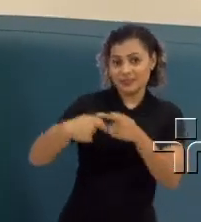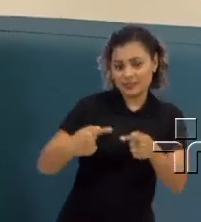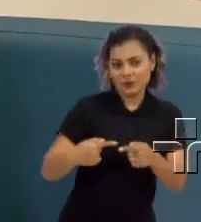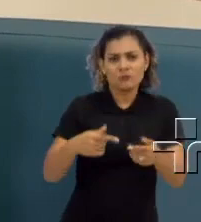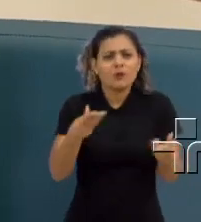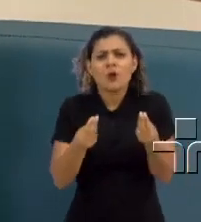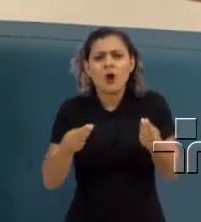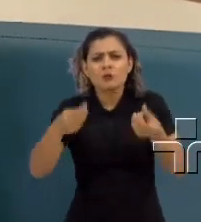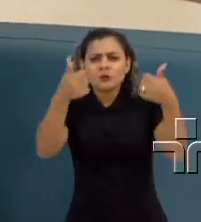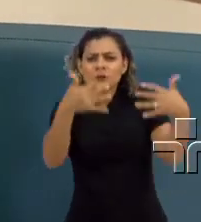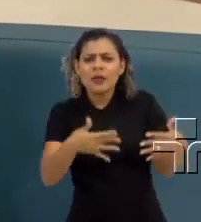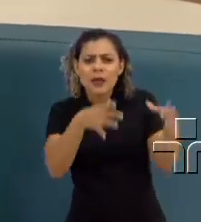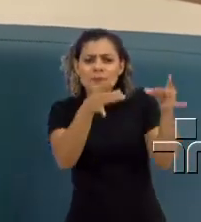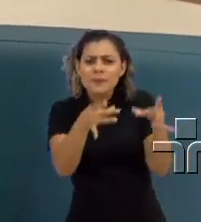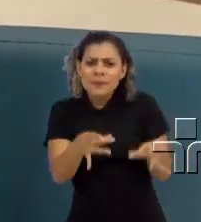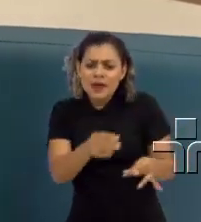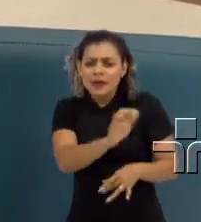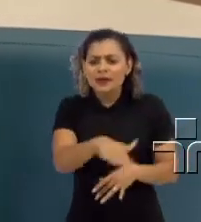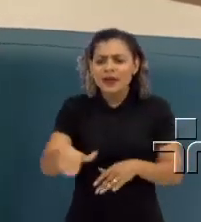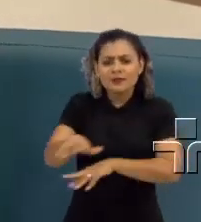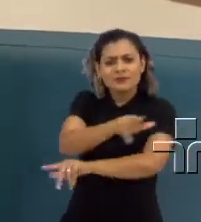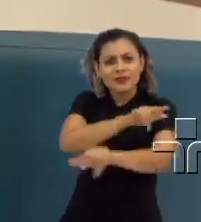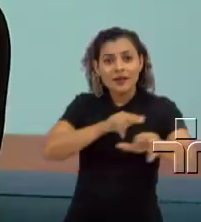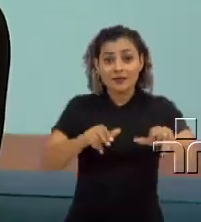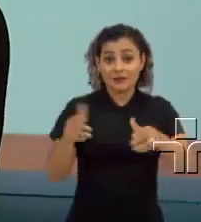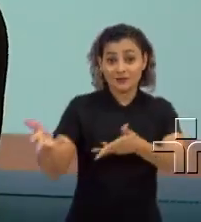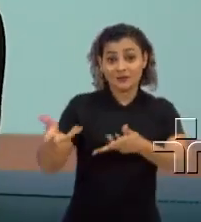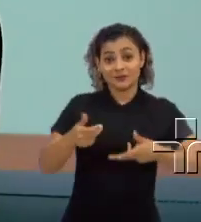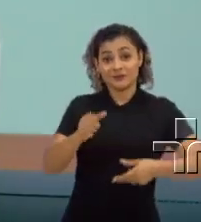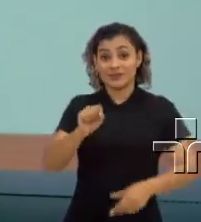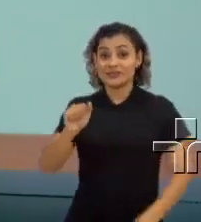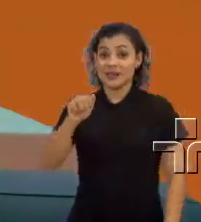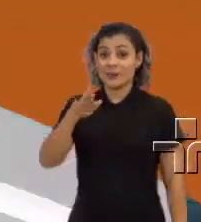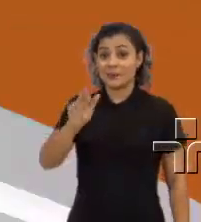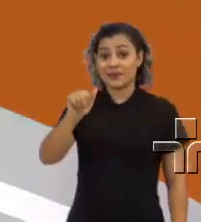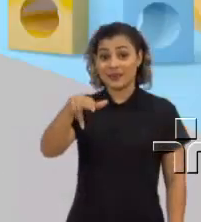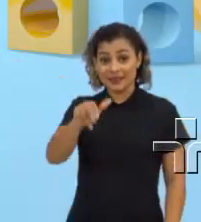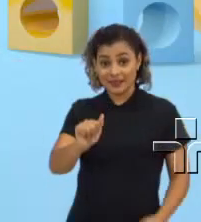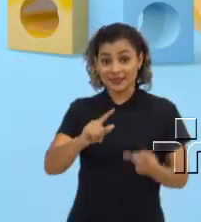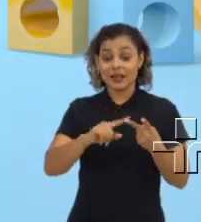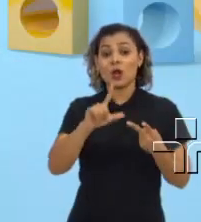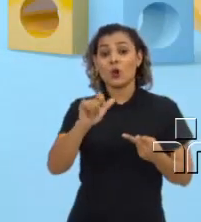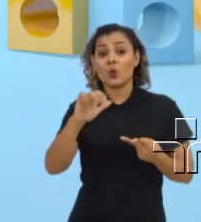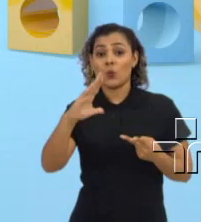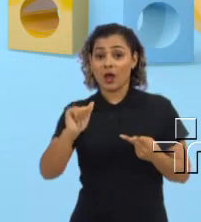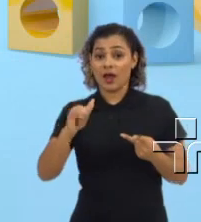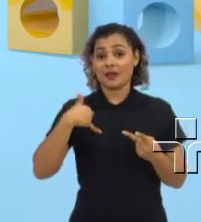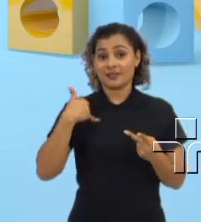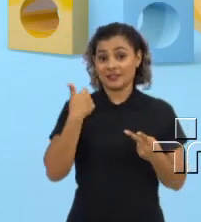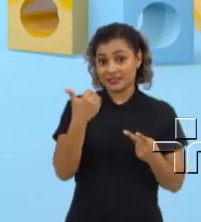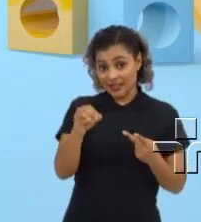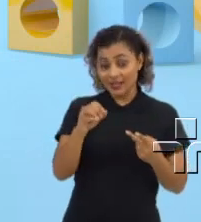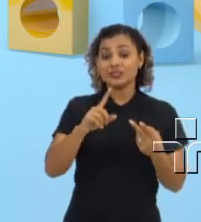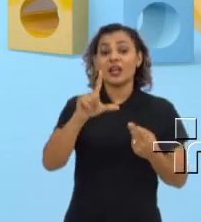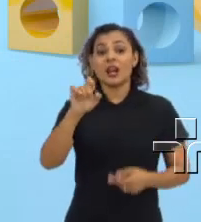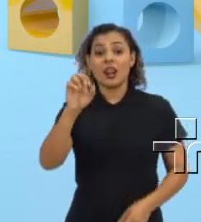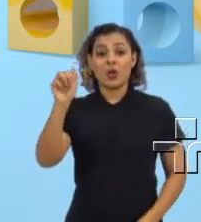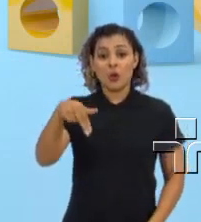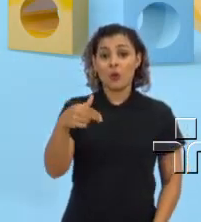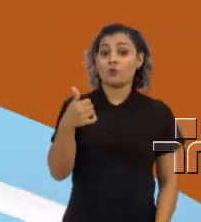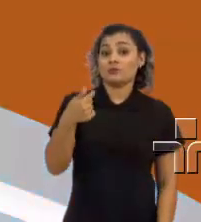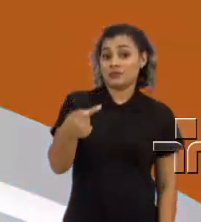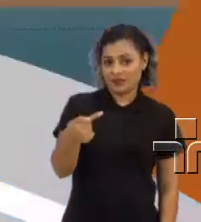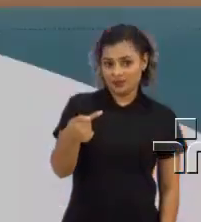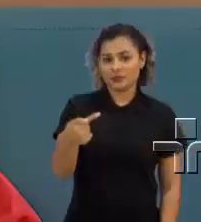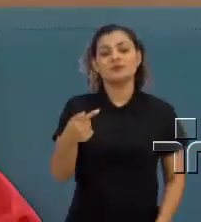como são essas crianças, convidamos a Sabrina Kim, mãe do Luca, de 10 anos, e do Leon, de 7, e a